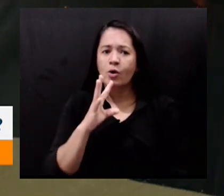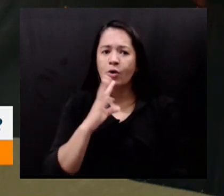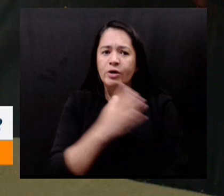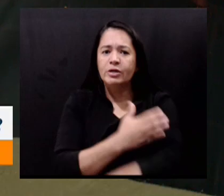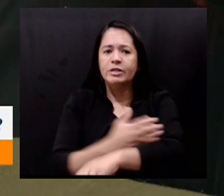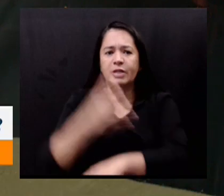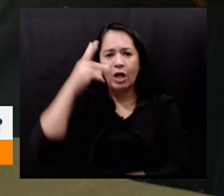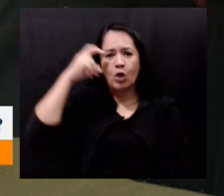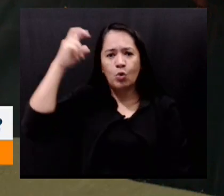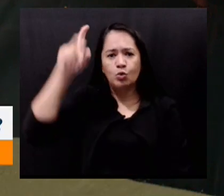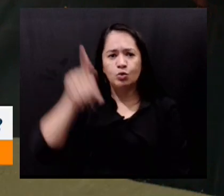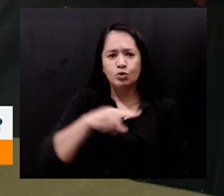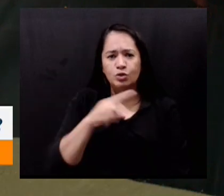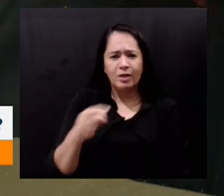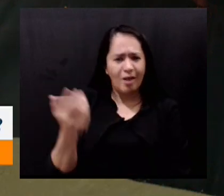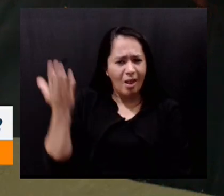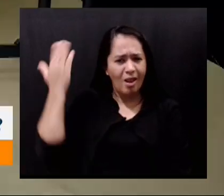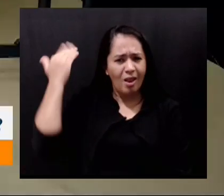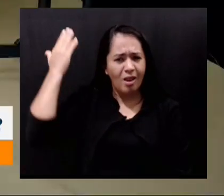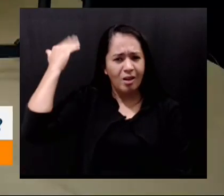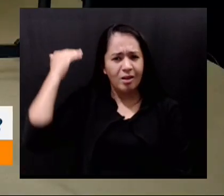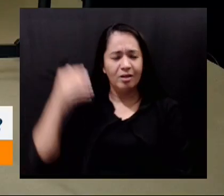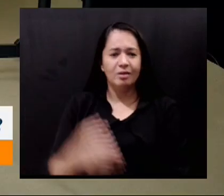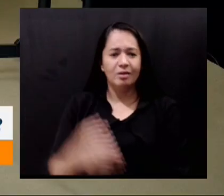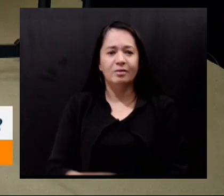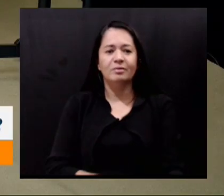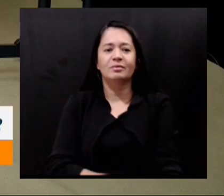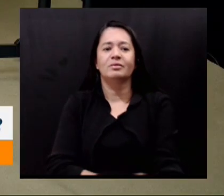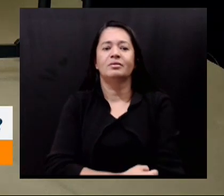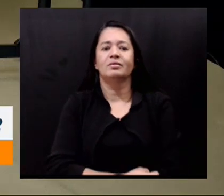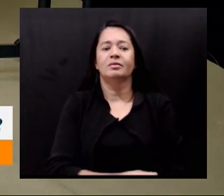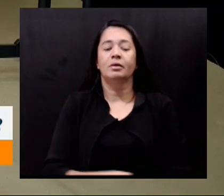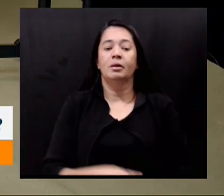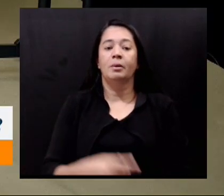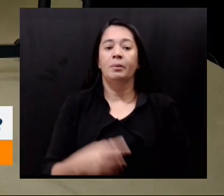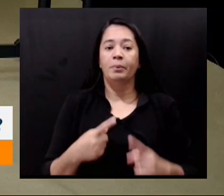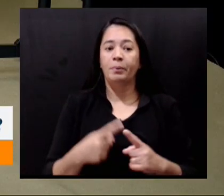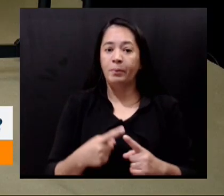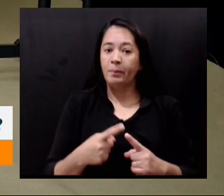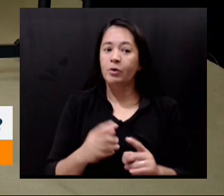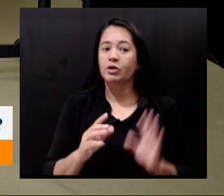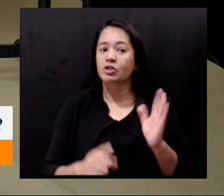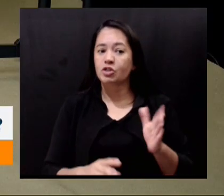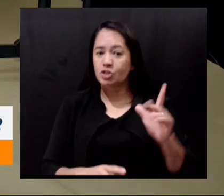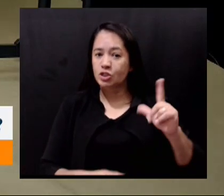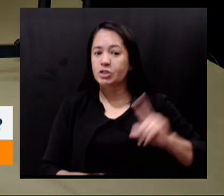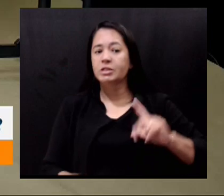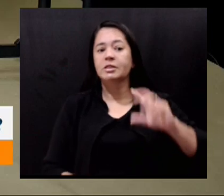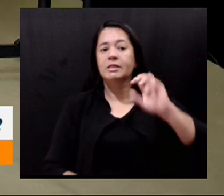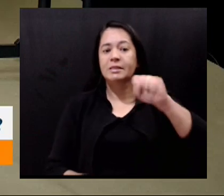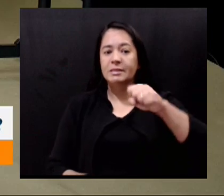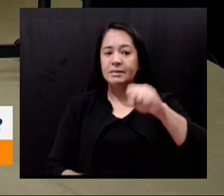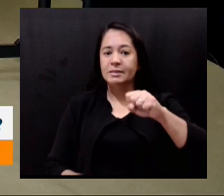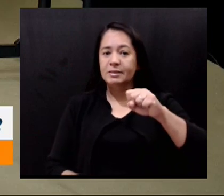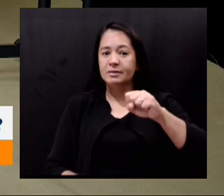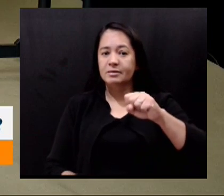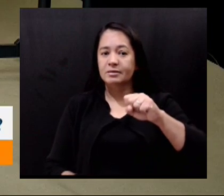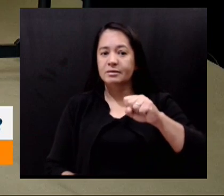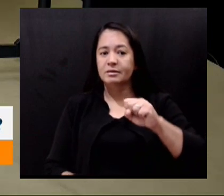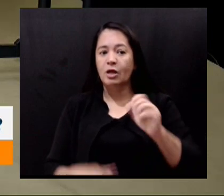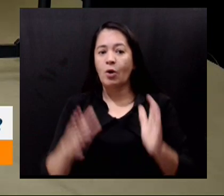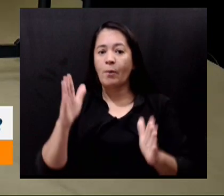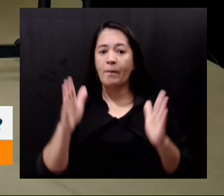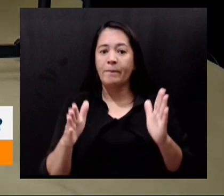de trás? A Susana vai falar para a gente, porque existia sim, né, e quem foi da época do jornal sabe. é verdade,